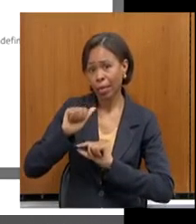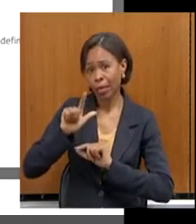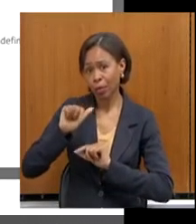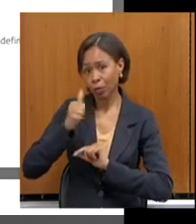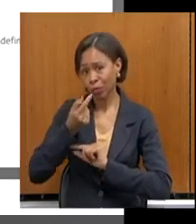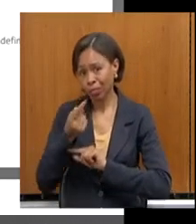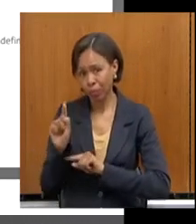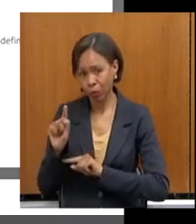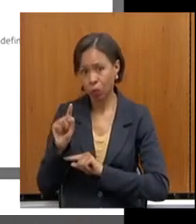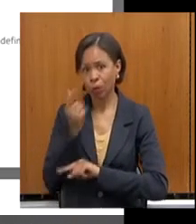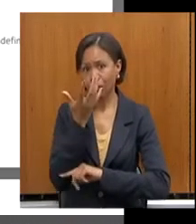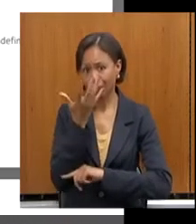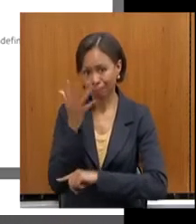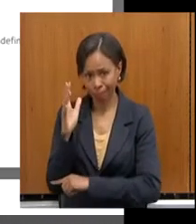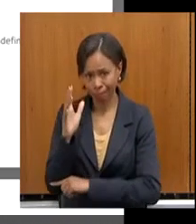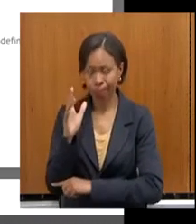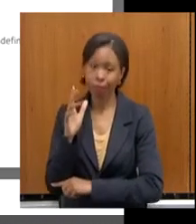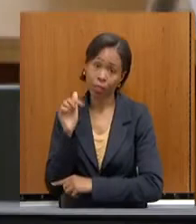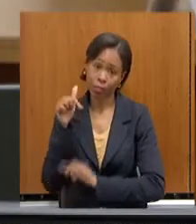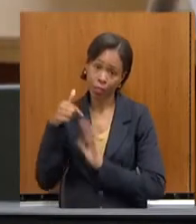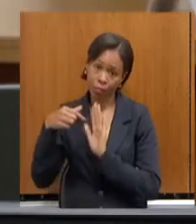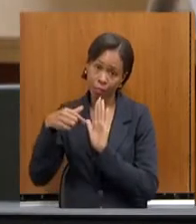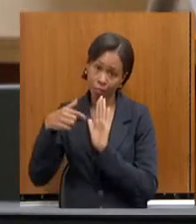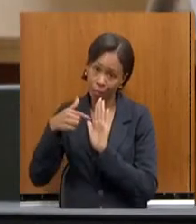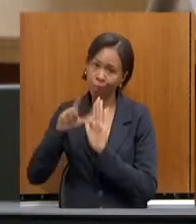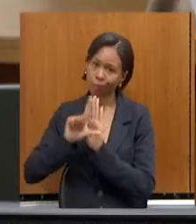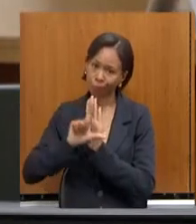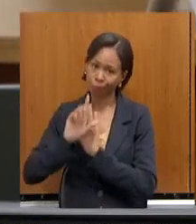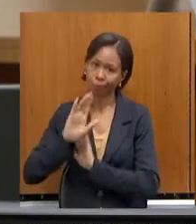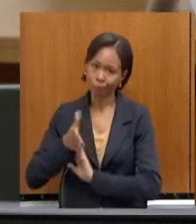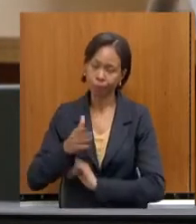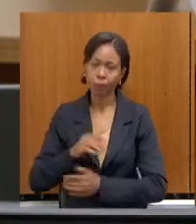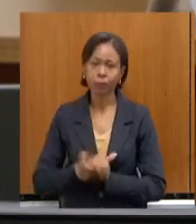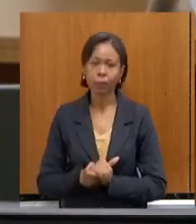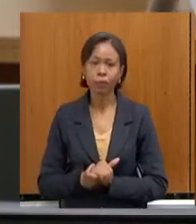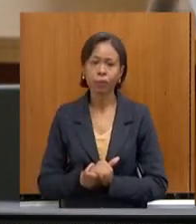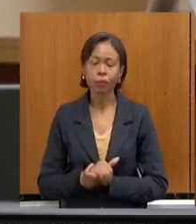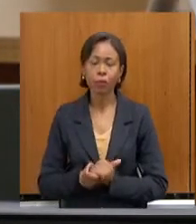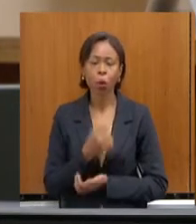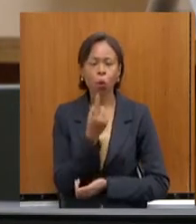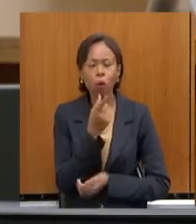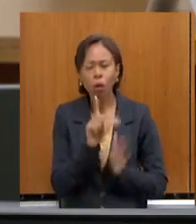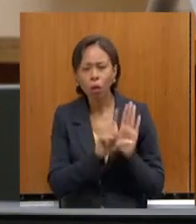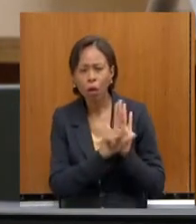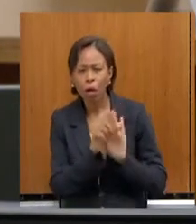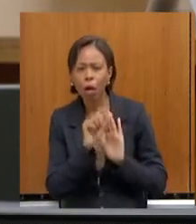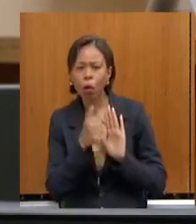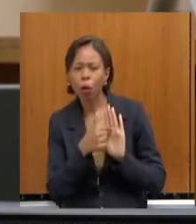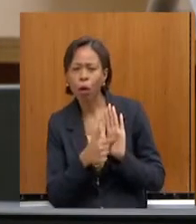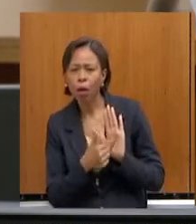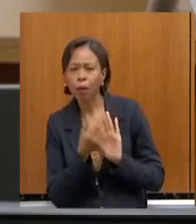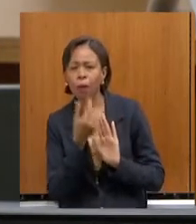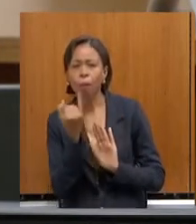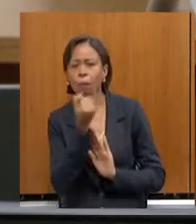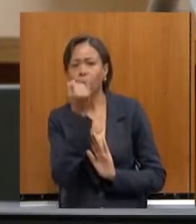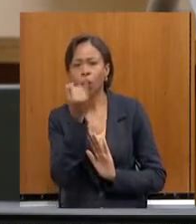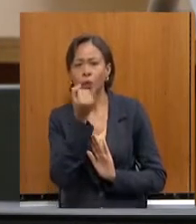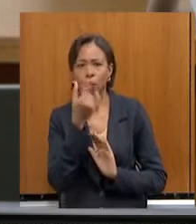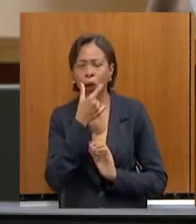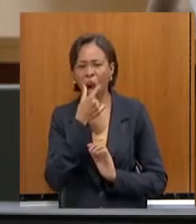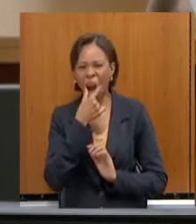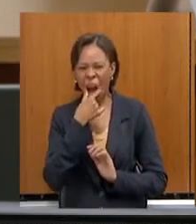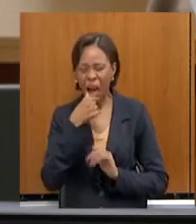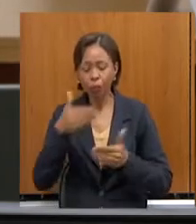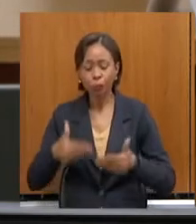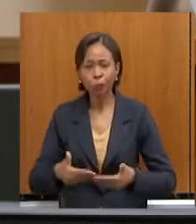também previsto na lei bem um ponto importante da lei a determinação da descaracterização das barragens alteradas